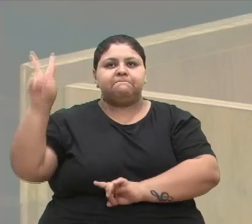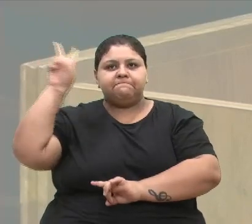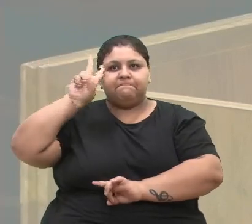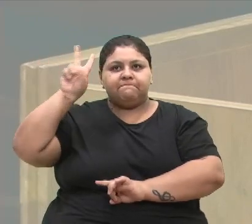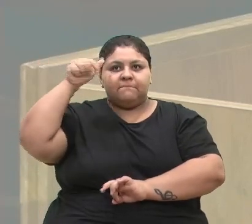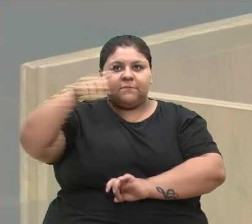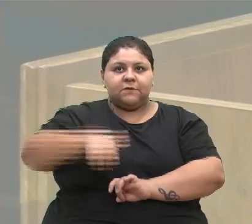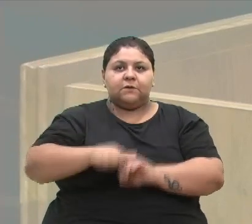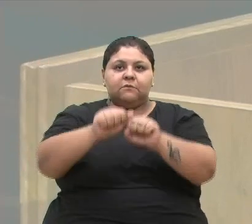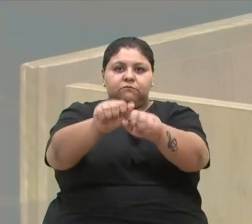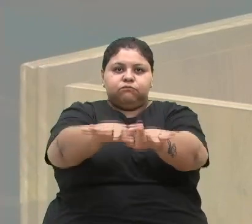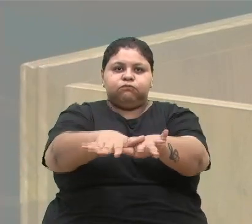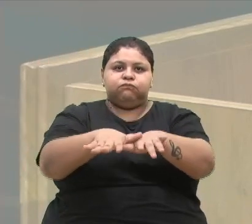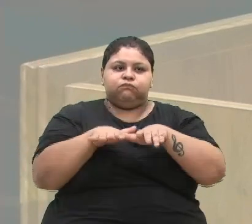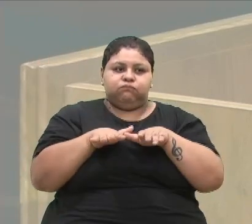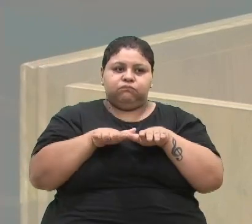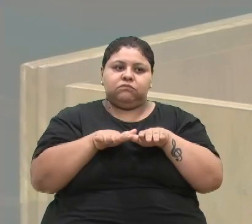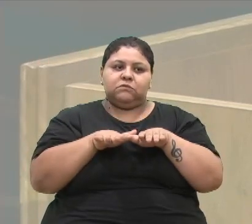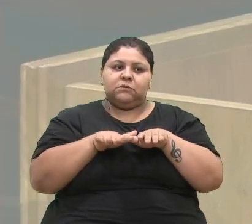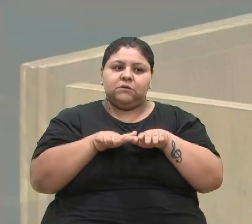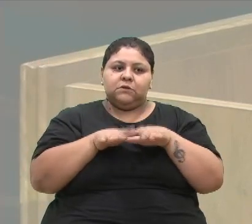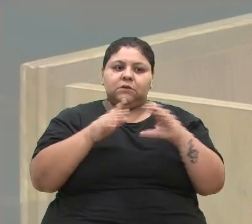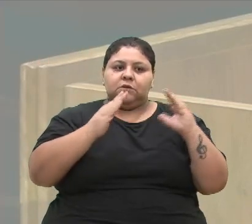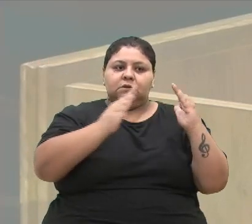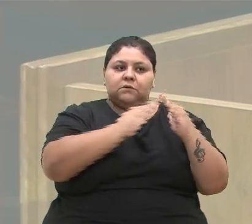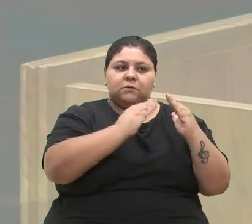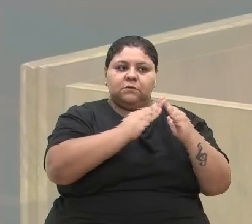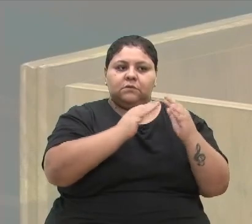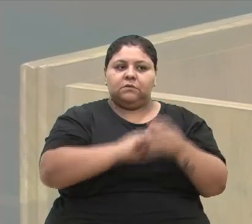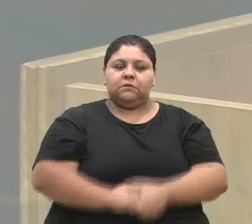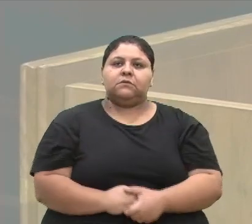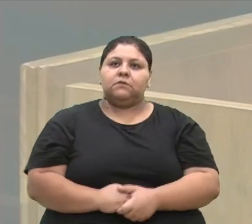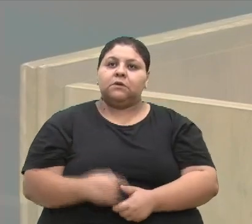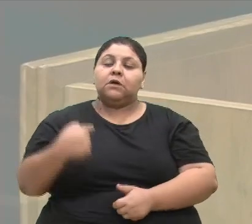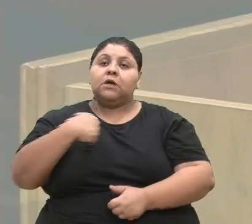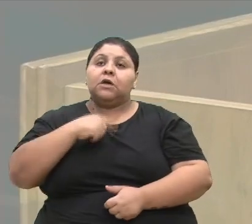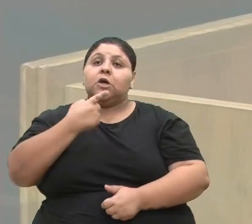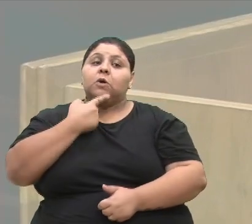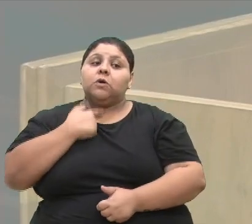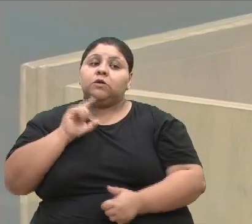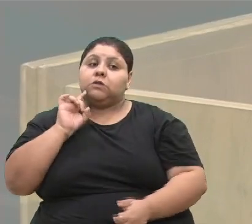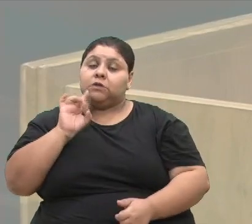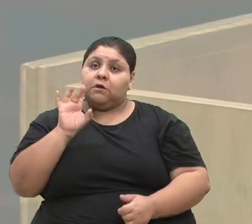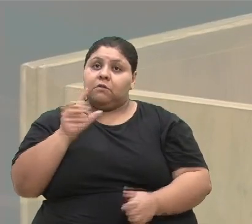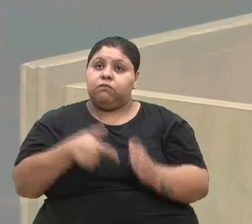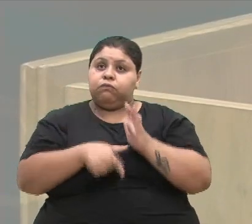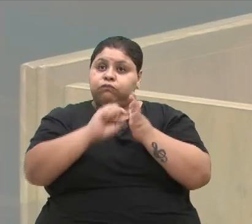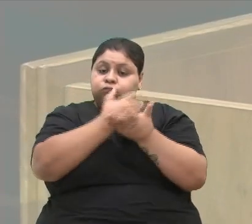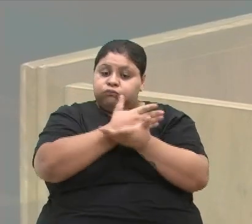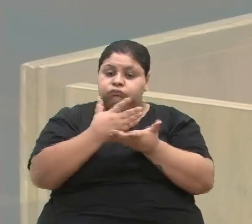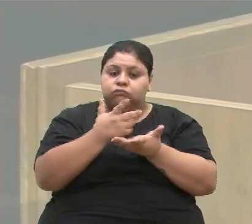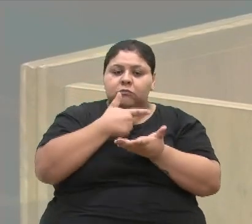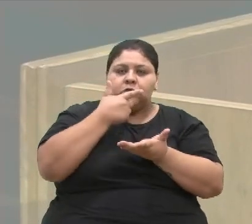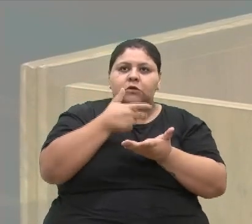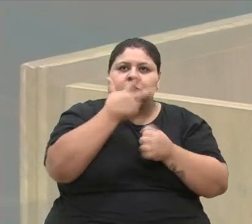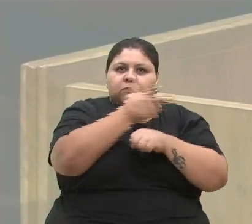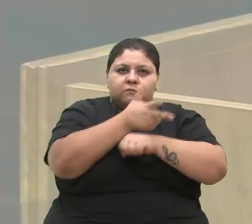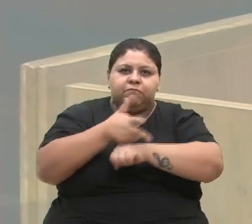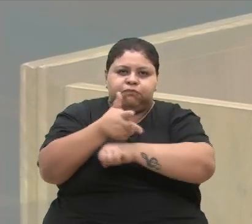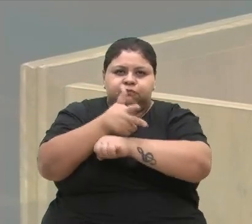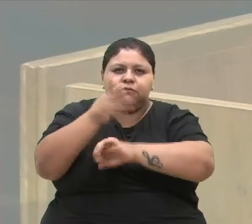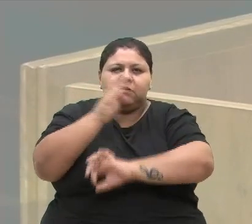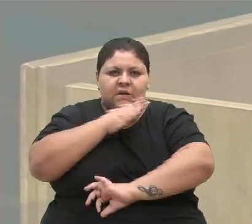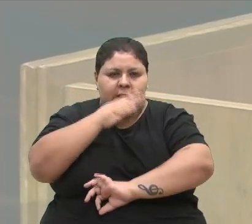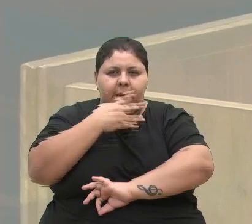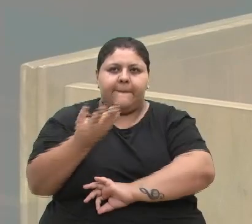no plenário da Casa. Eu gostaria só, antes de começar a falar, de passar um videozinho